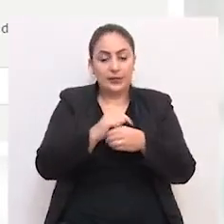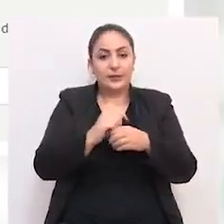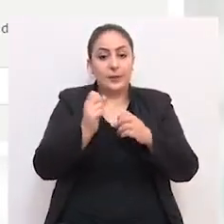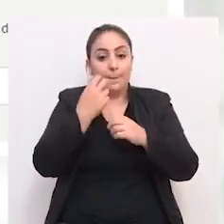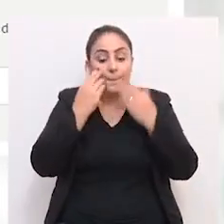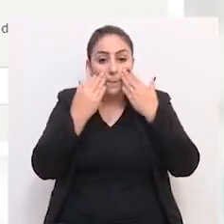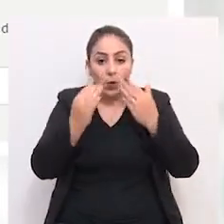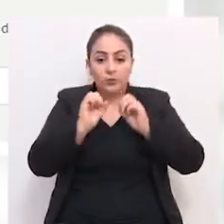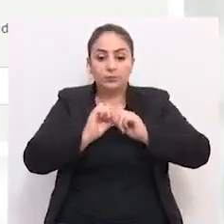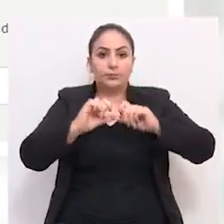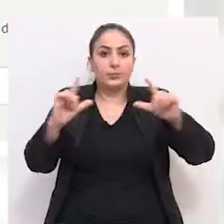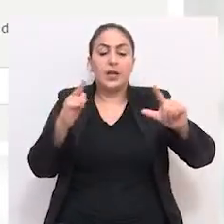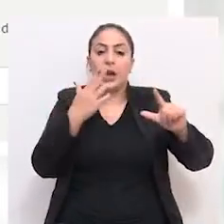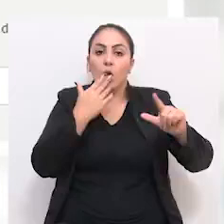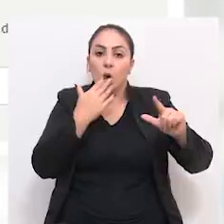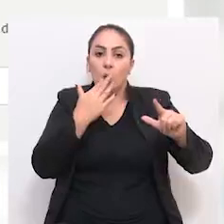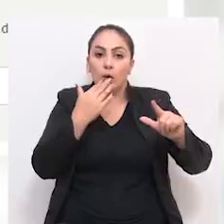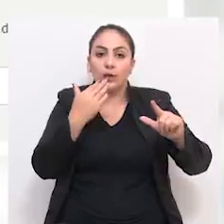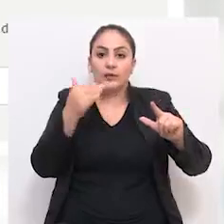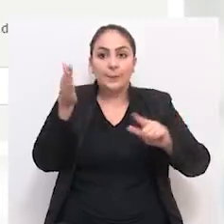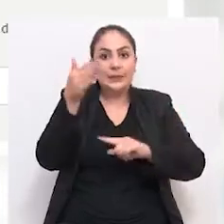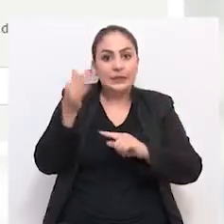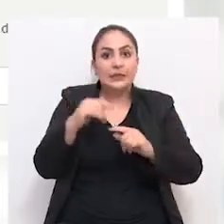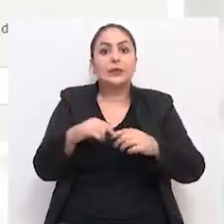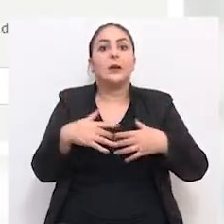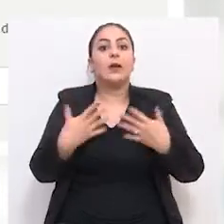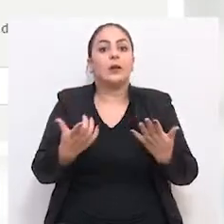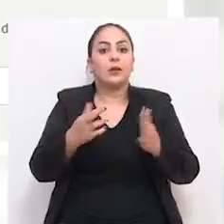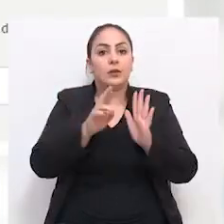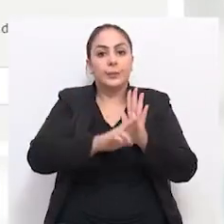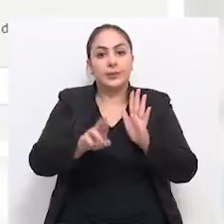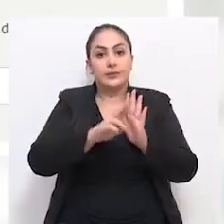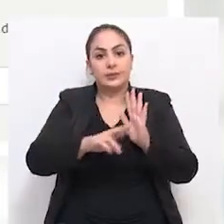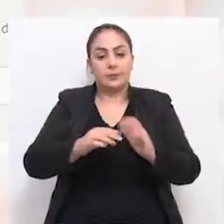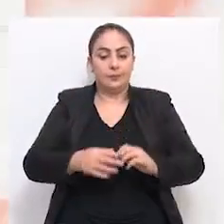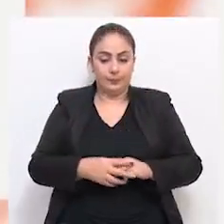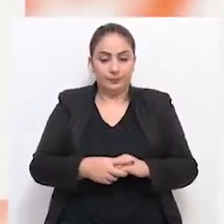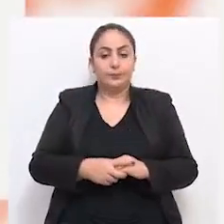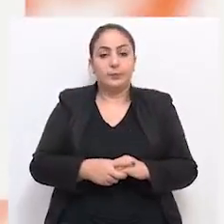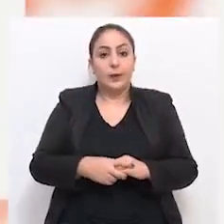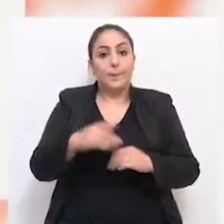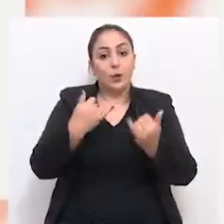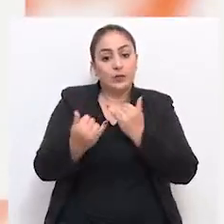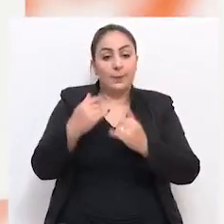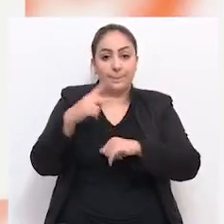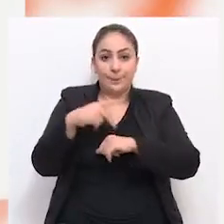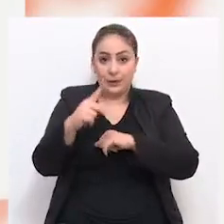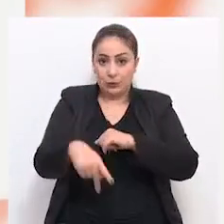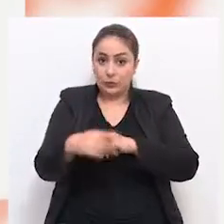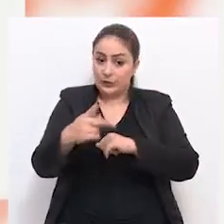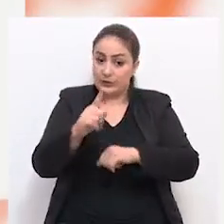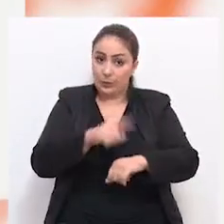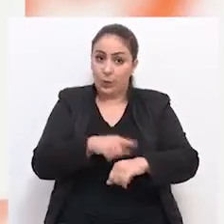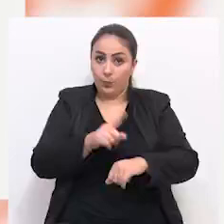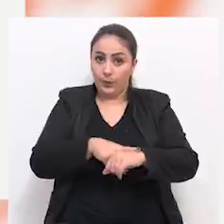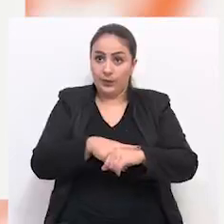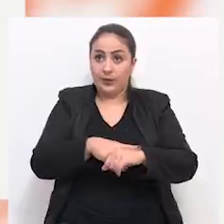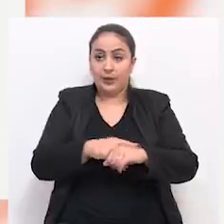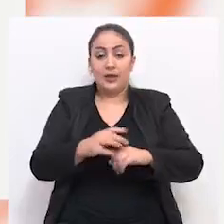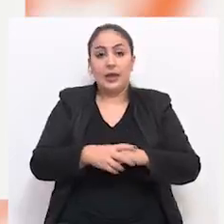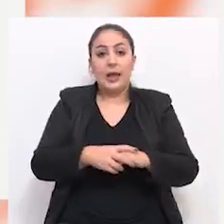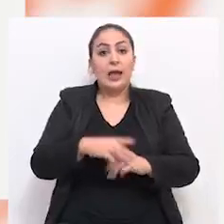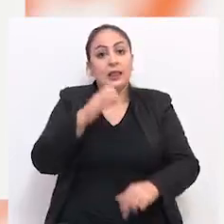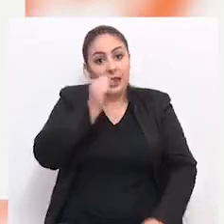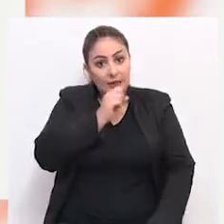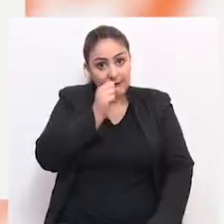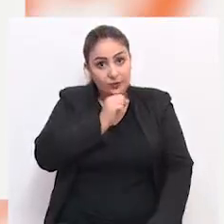cidade, aparece na tela a cor da bandeirinha e o que ela representa. Por exemplo, Passo Fundo, neste momento,